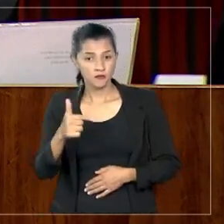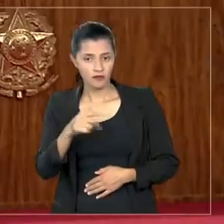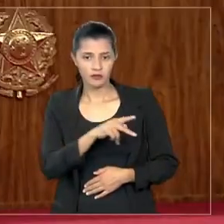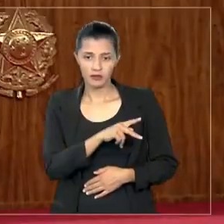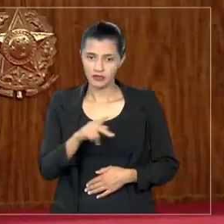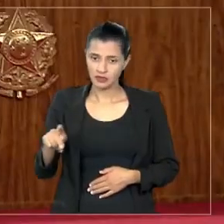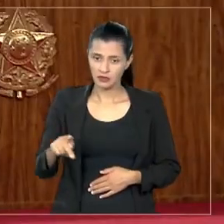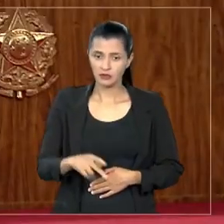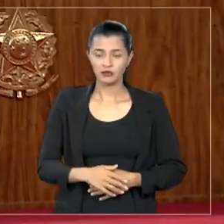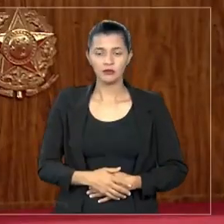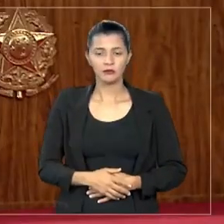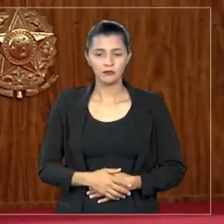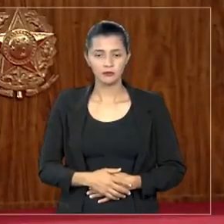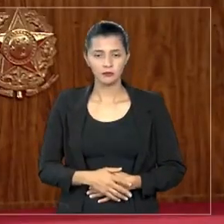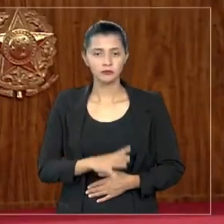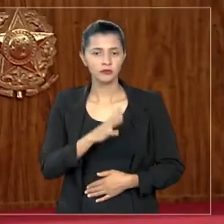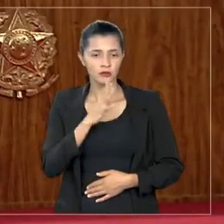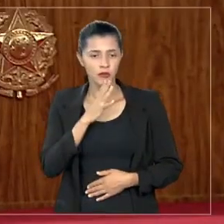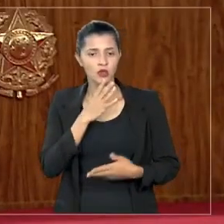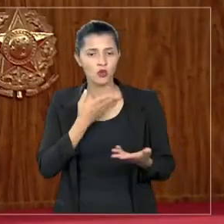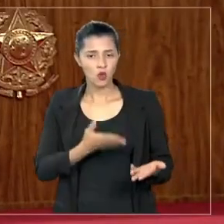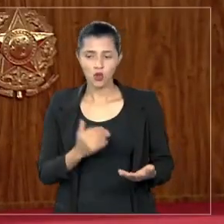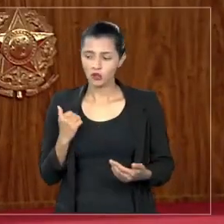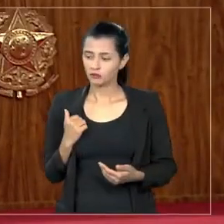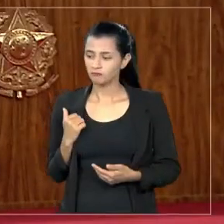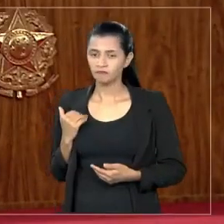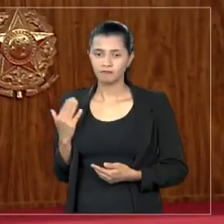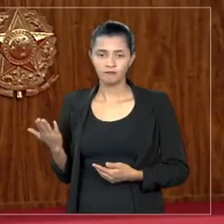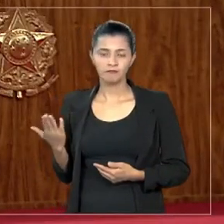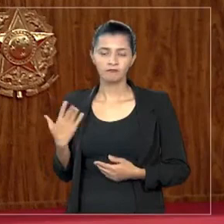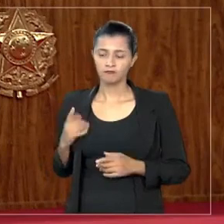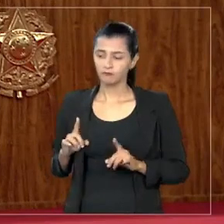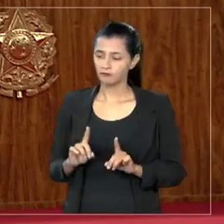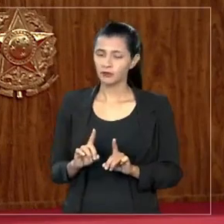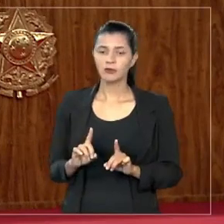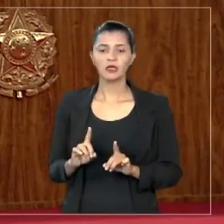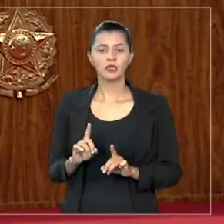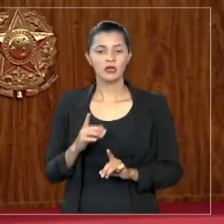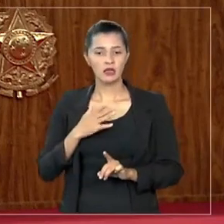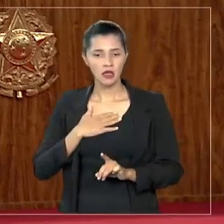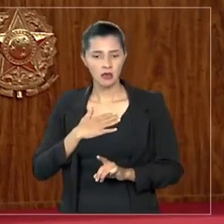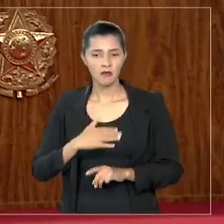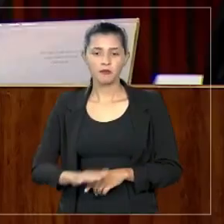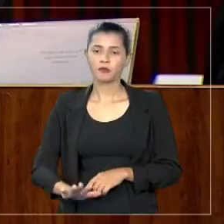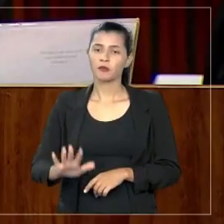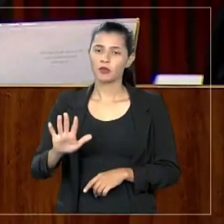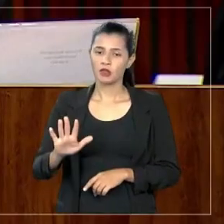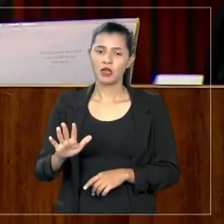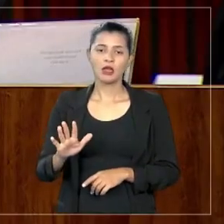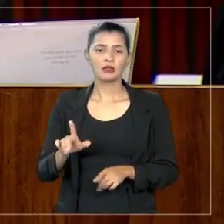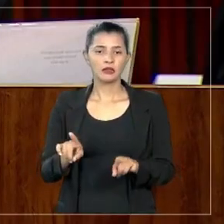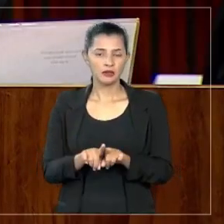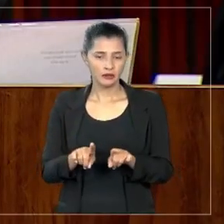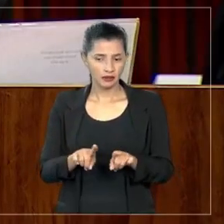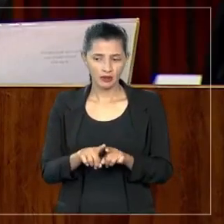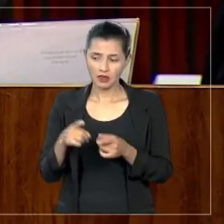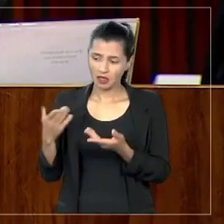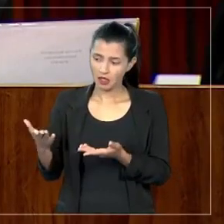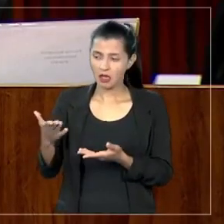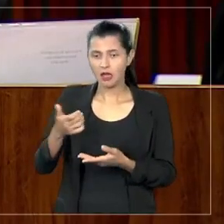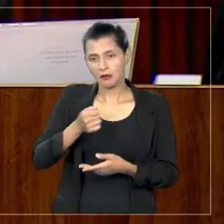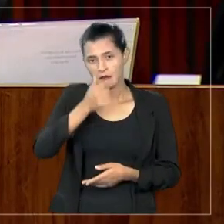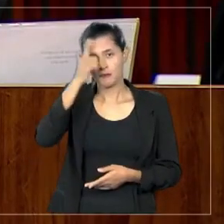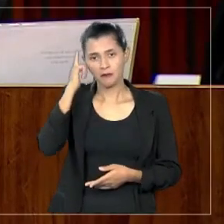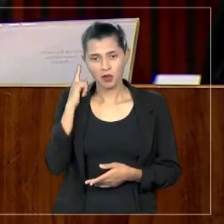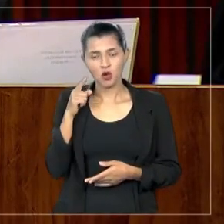vice-presidente, reconheço ao lado das minhas as mãos do ministro Alexandre de Moraes